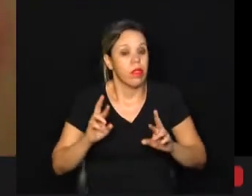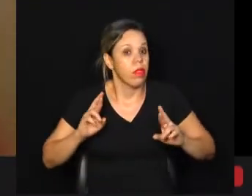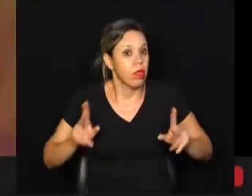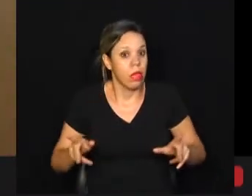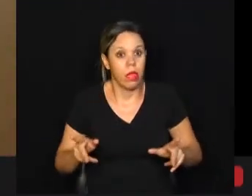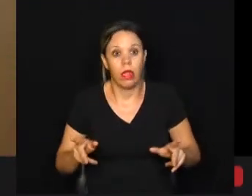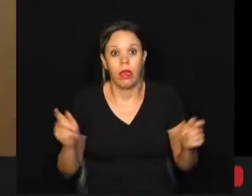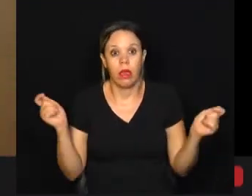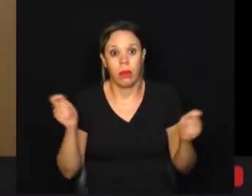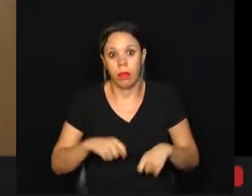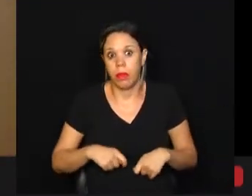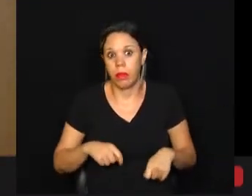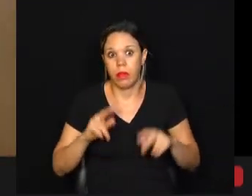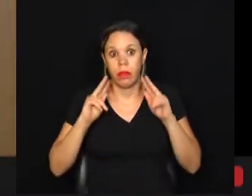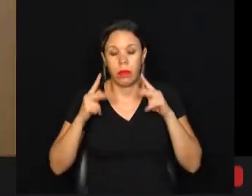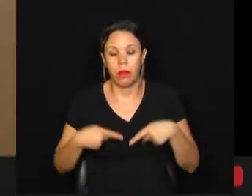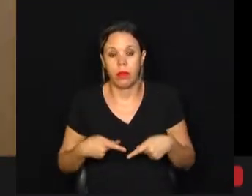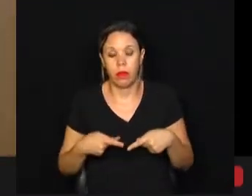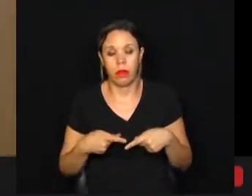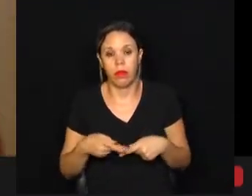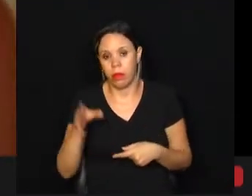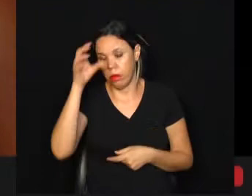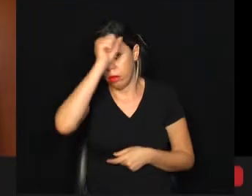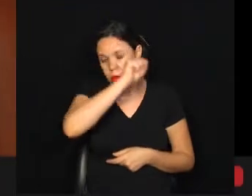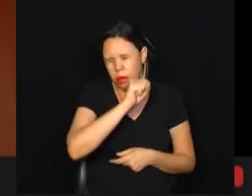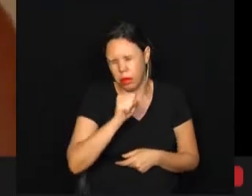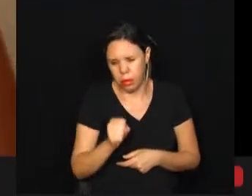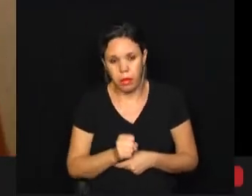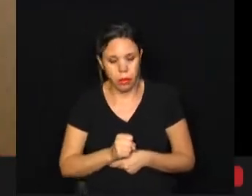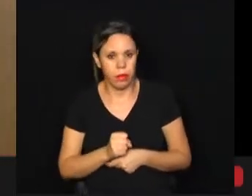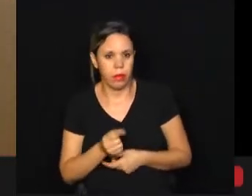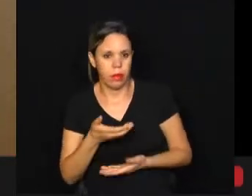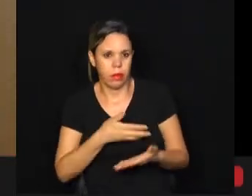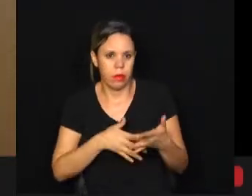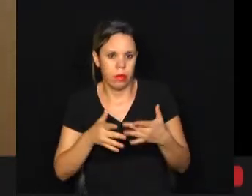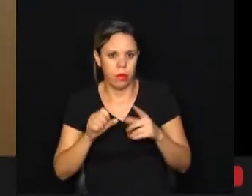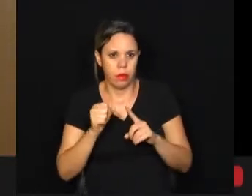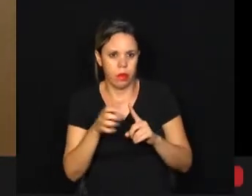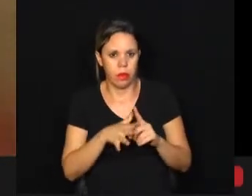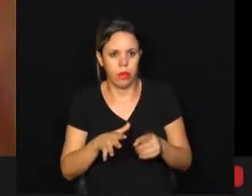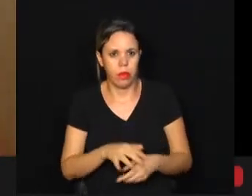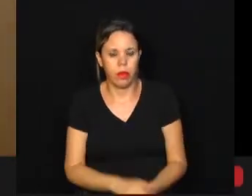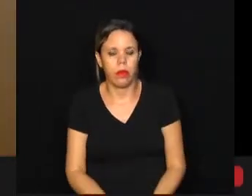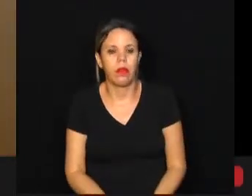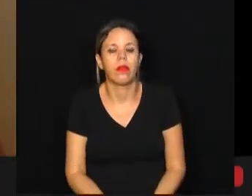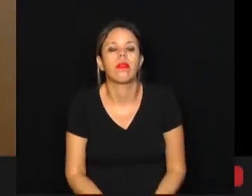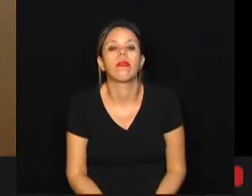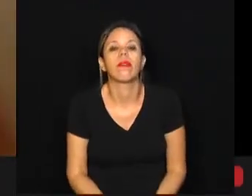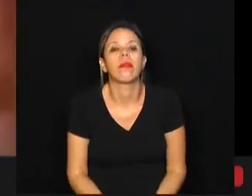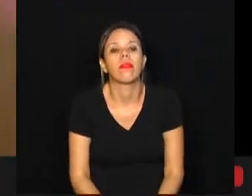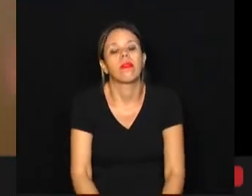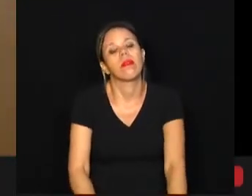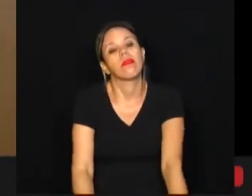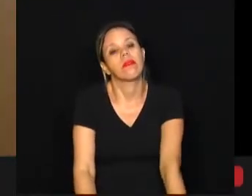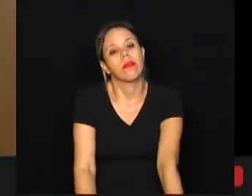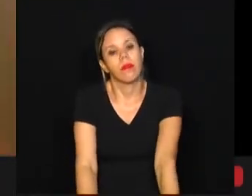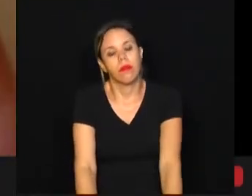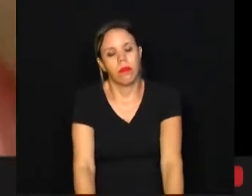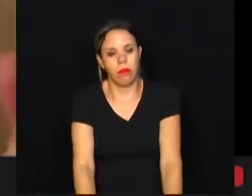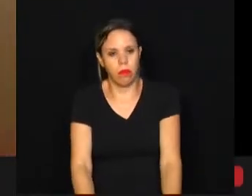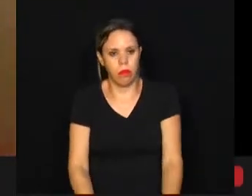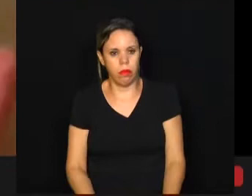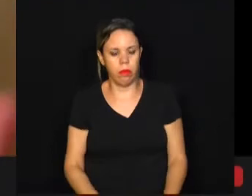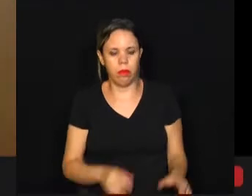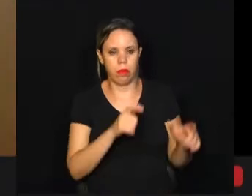na potencialização humana, de aprendizado e de relação social. Então, esses espaços,